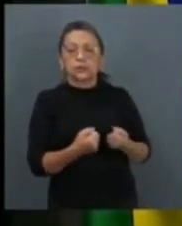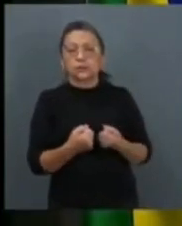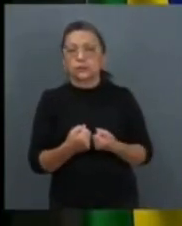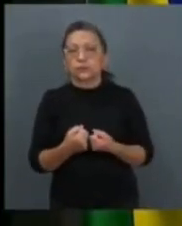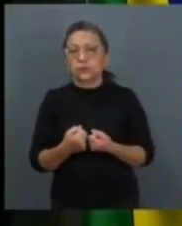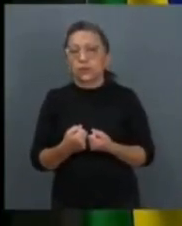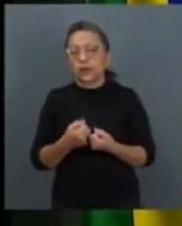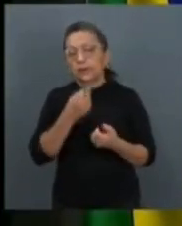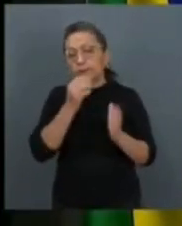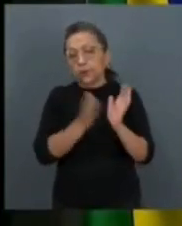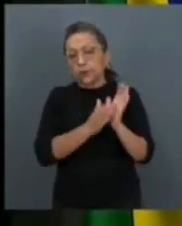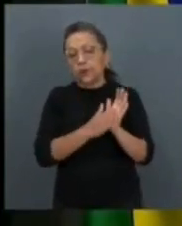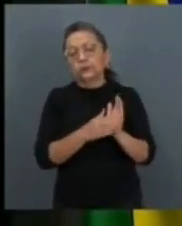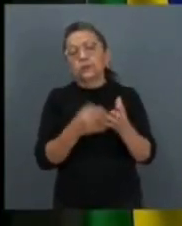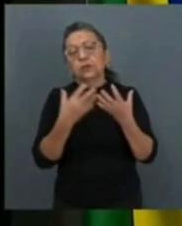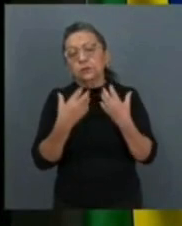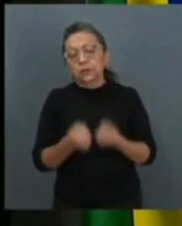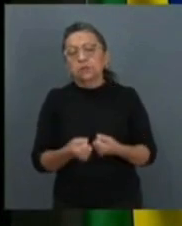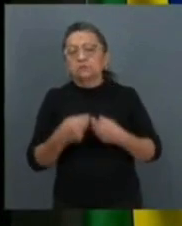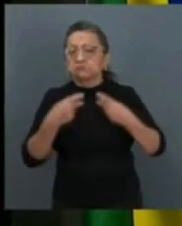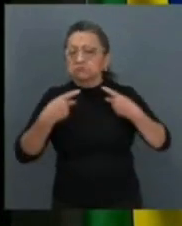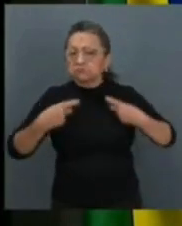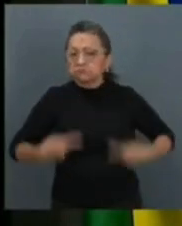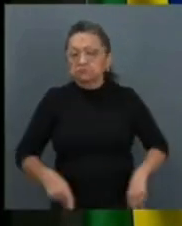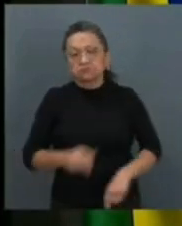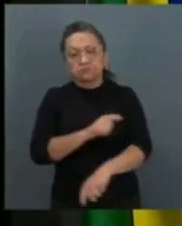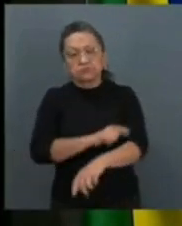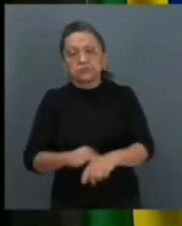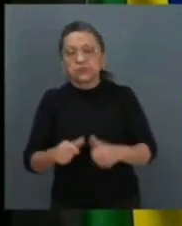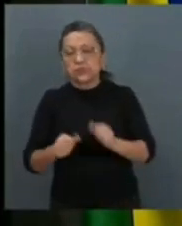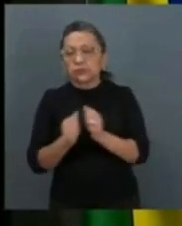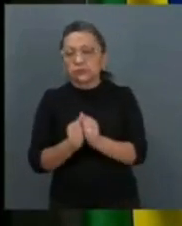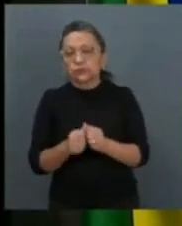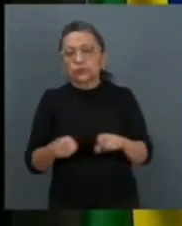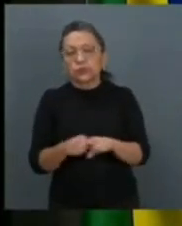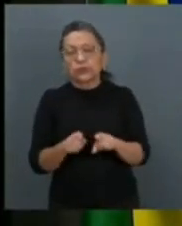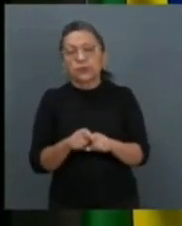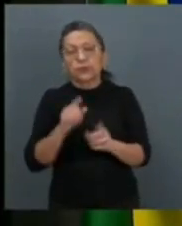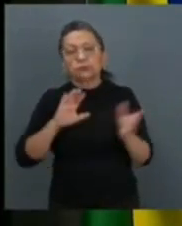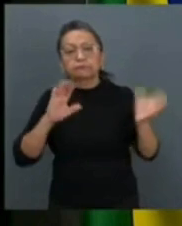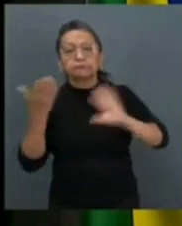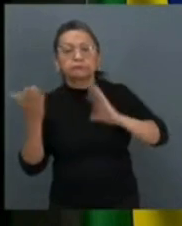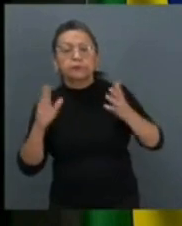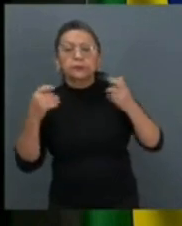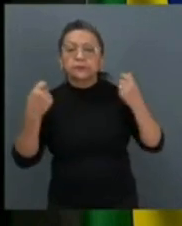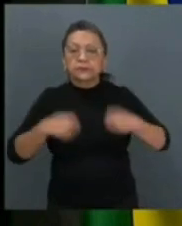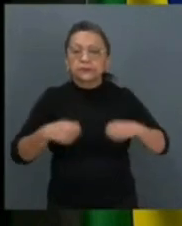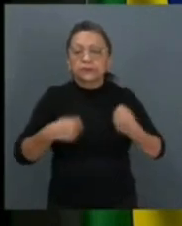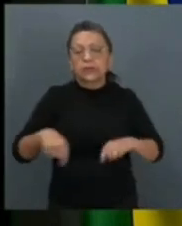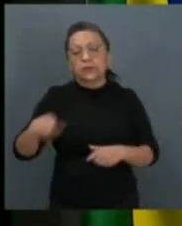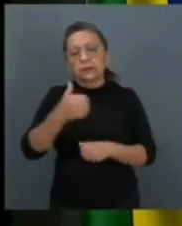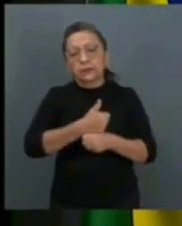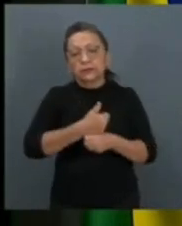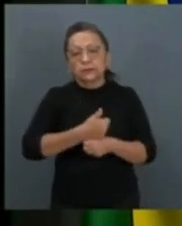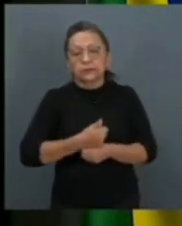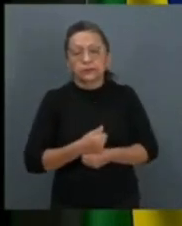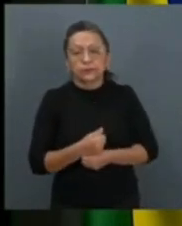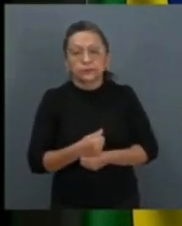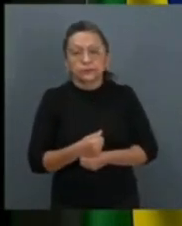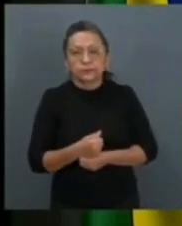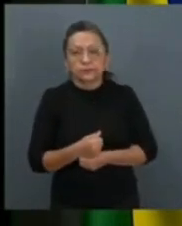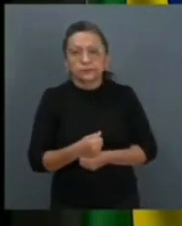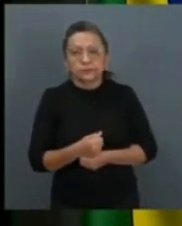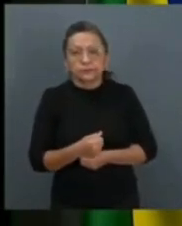pela presteza, pela bondade de estar à mesa também, para eventual vacância ele poder conduzir